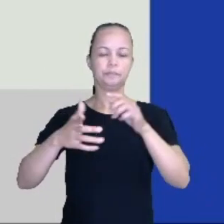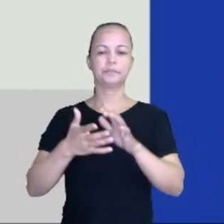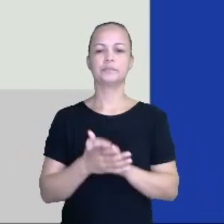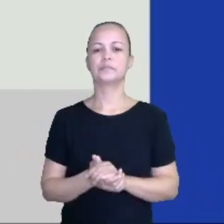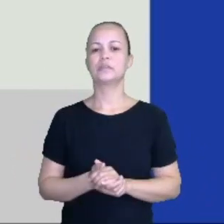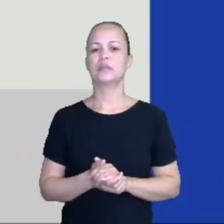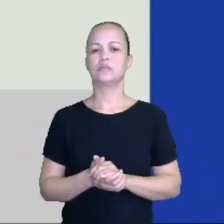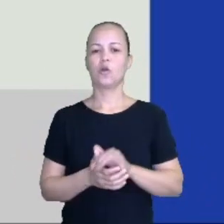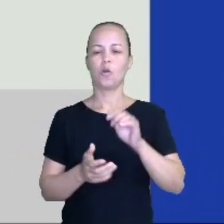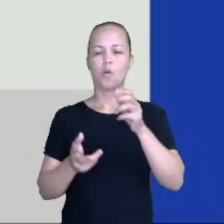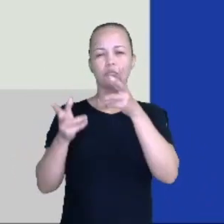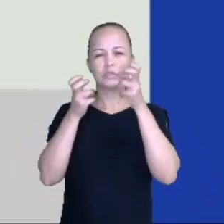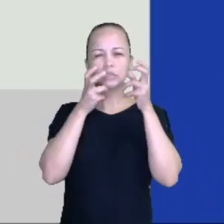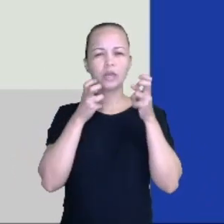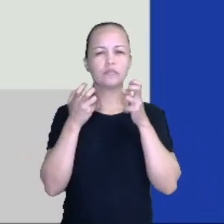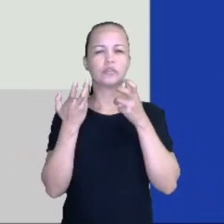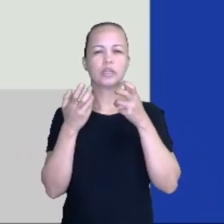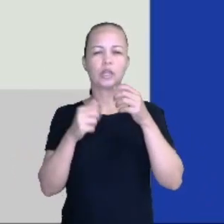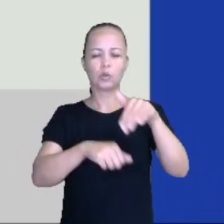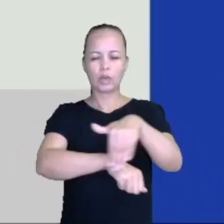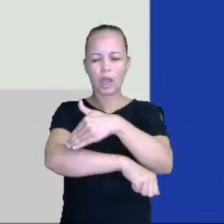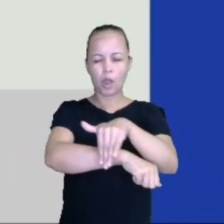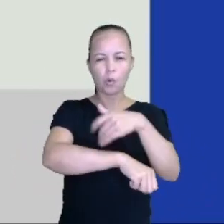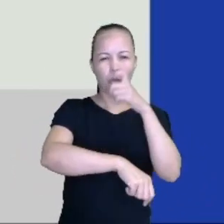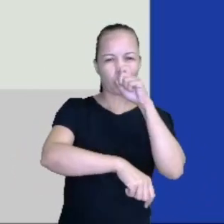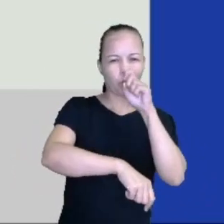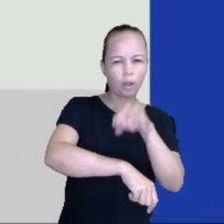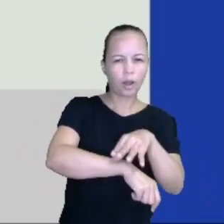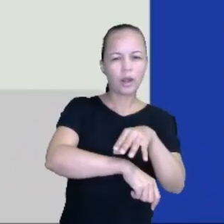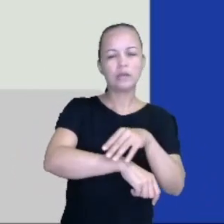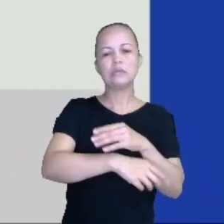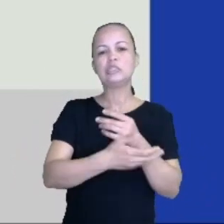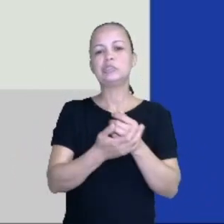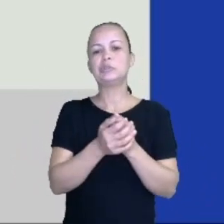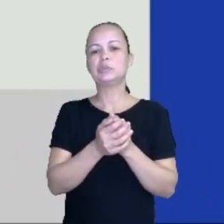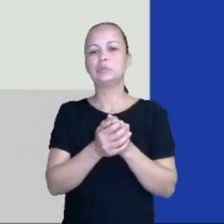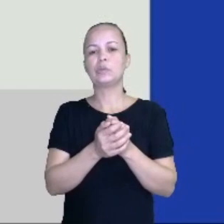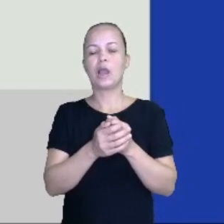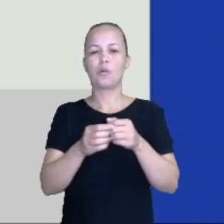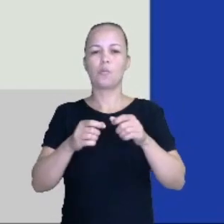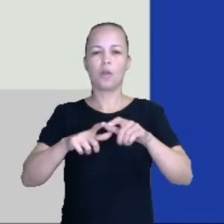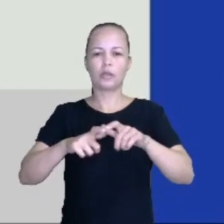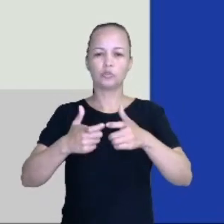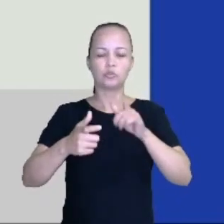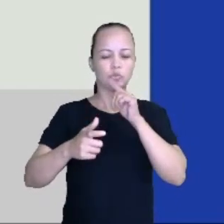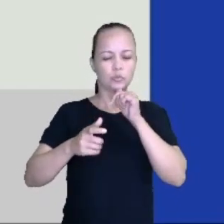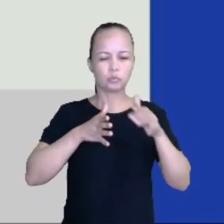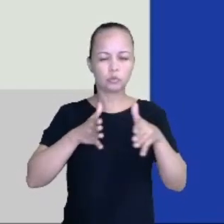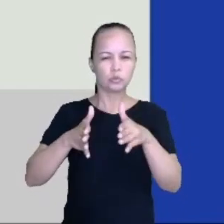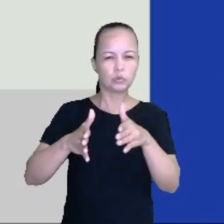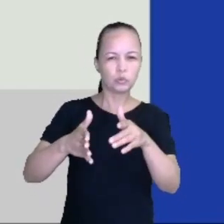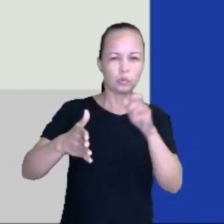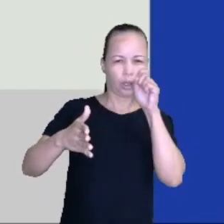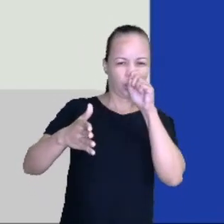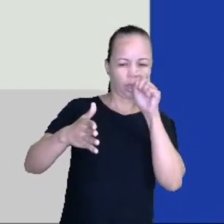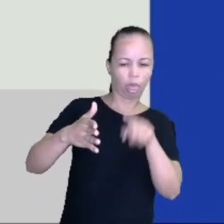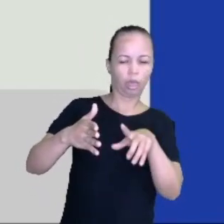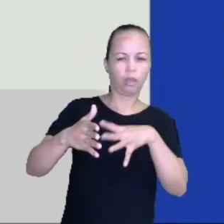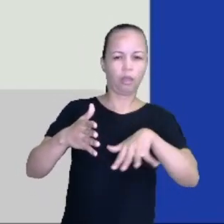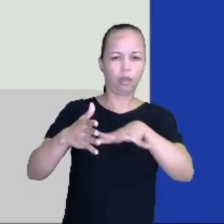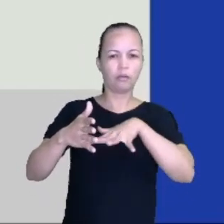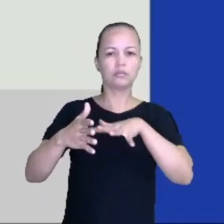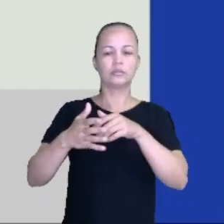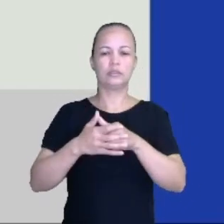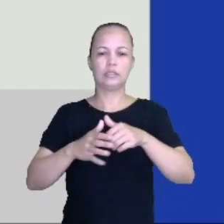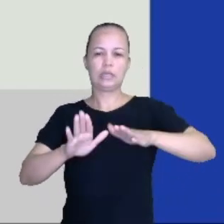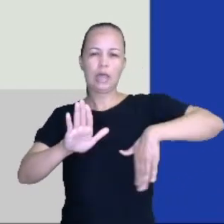aí algumas imagens, o lixo na rua, o lixo acumulado nos rios, o lixo nas praias e